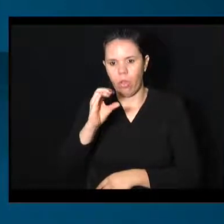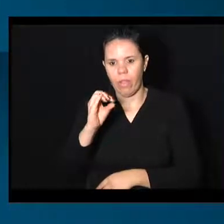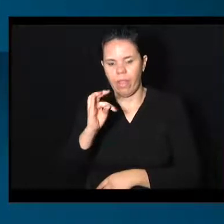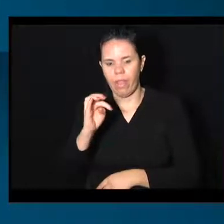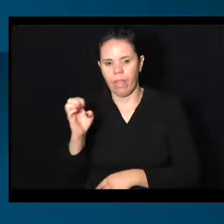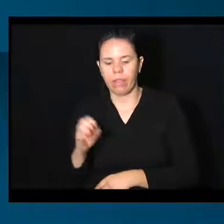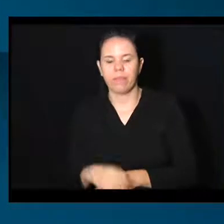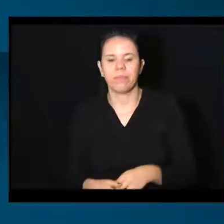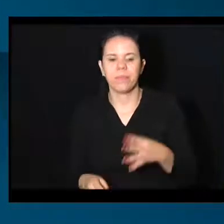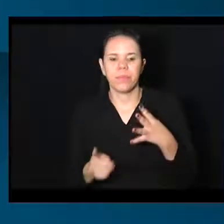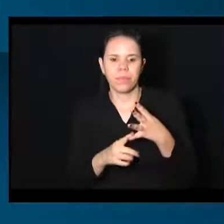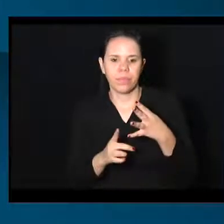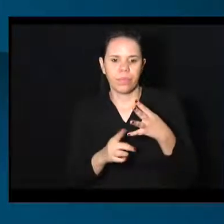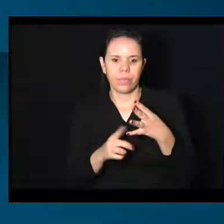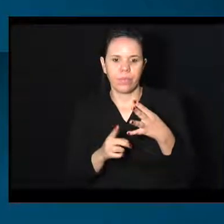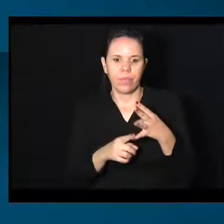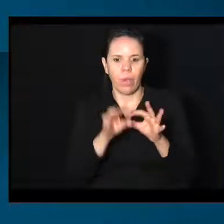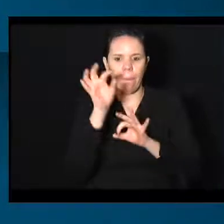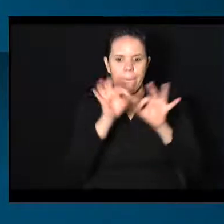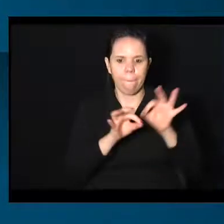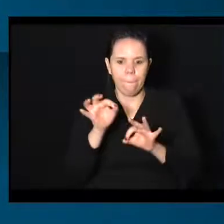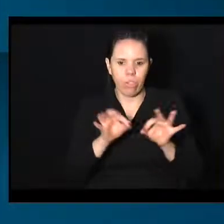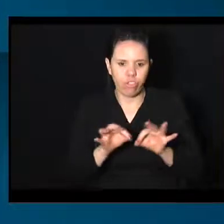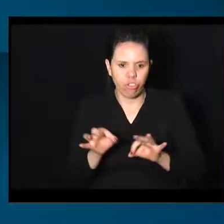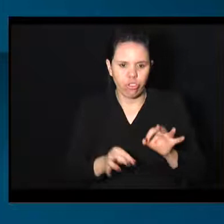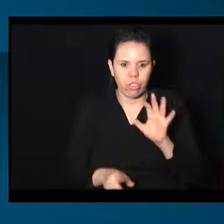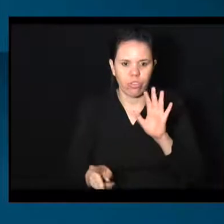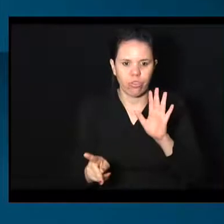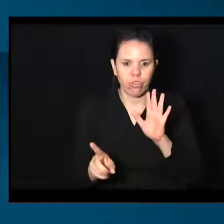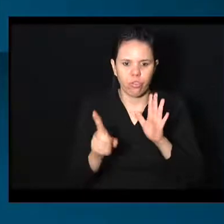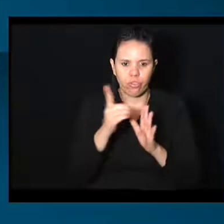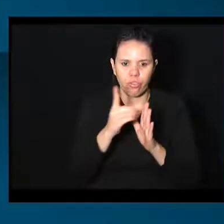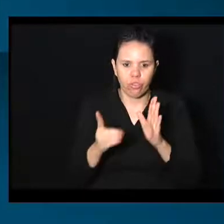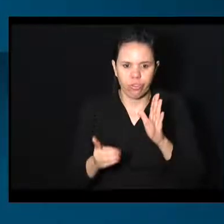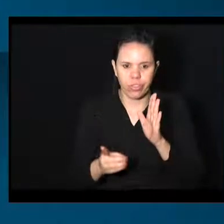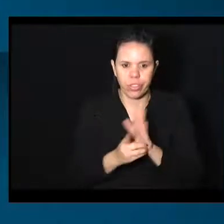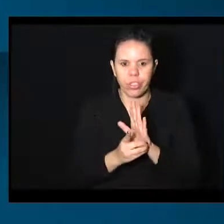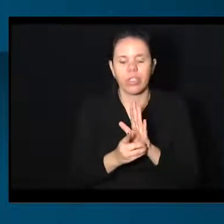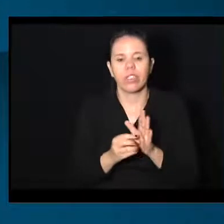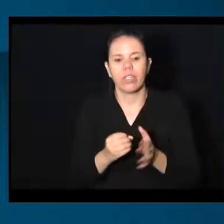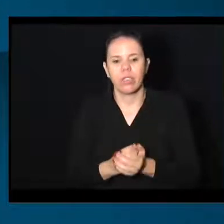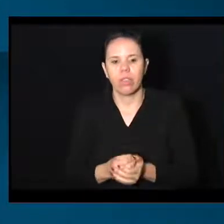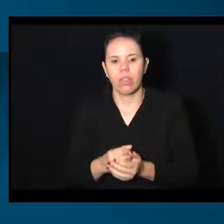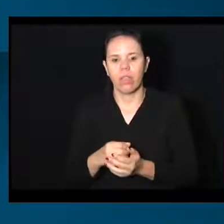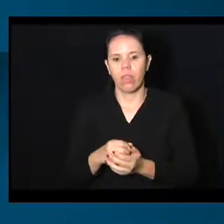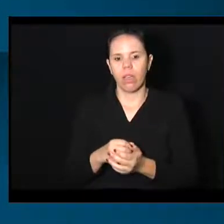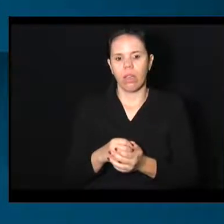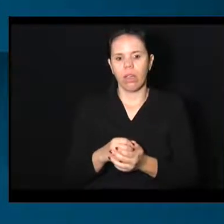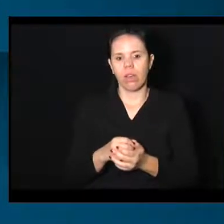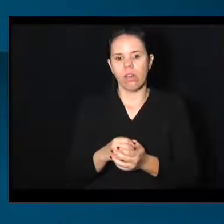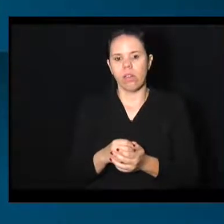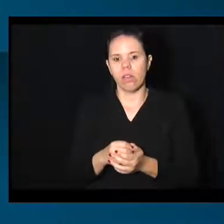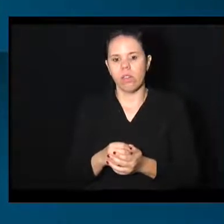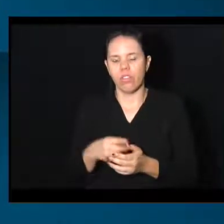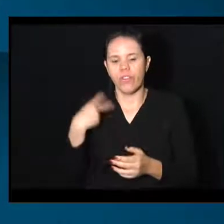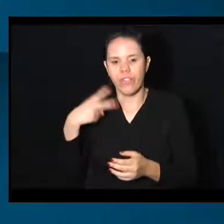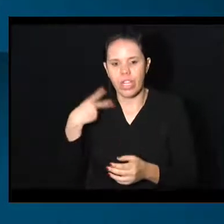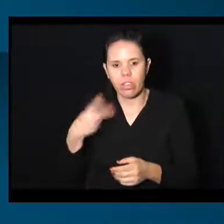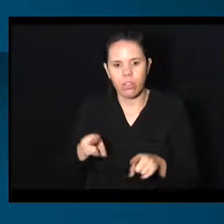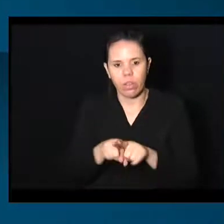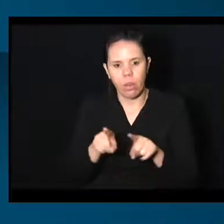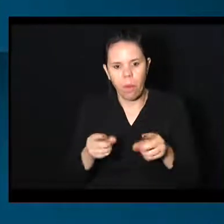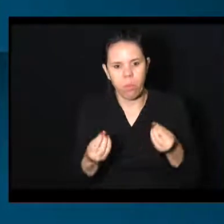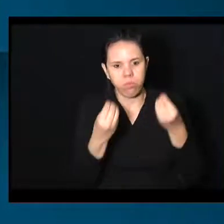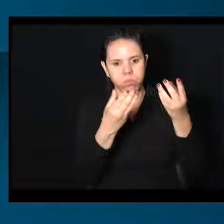o projeto de decreto legislativo de autoria do vereador Aurélio Cláudio, que concede o diploma de mérito odontológico Dr. José